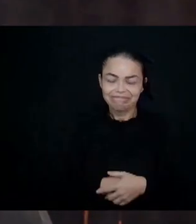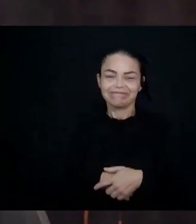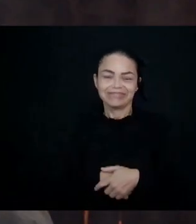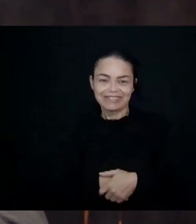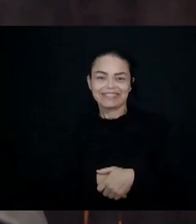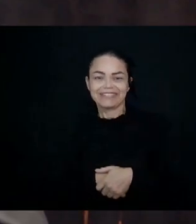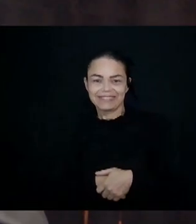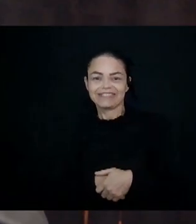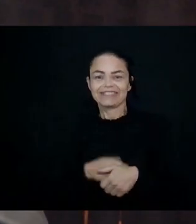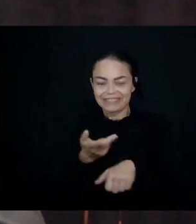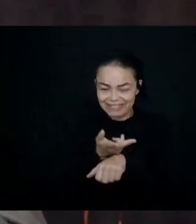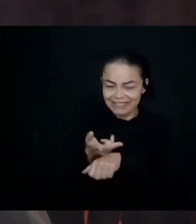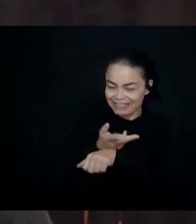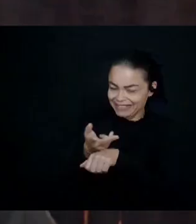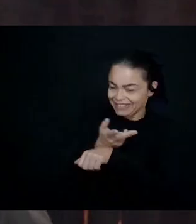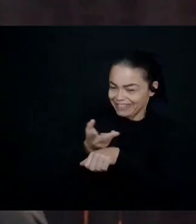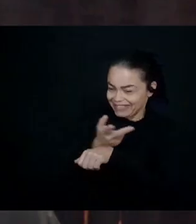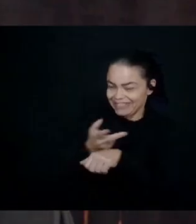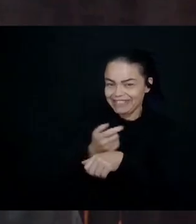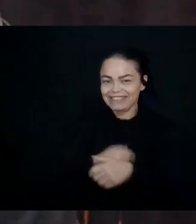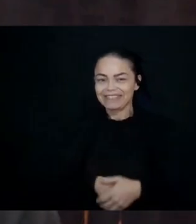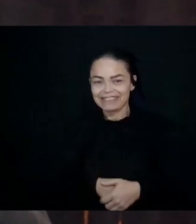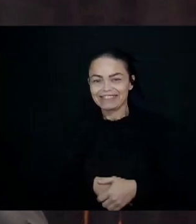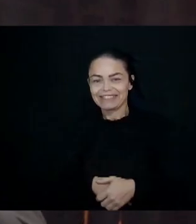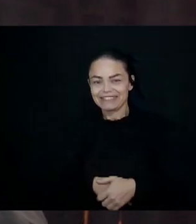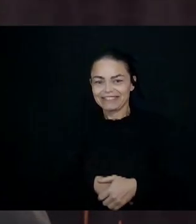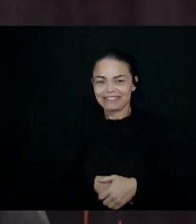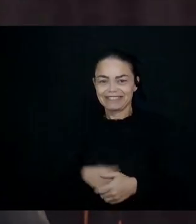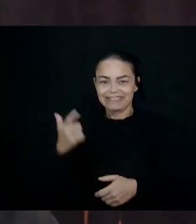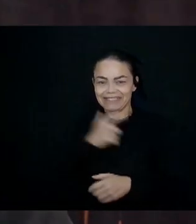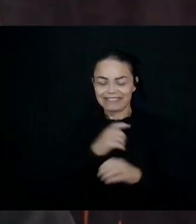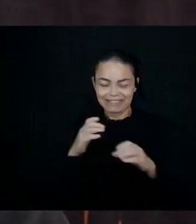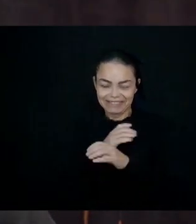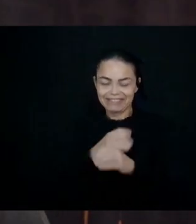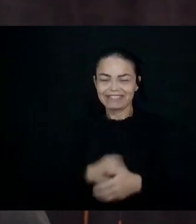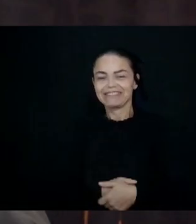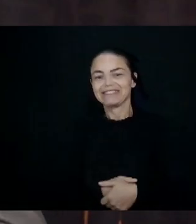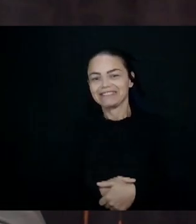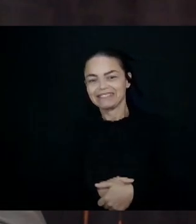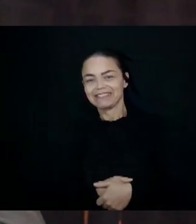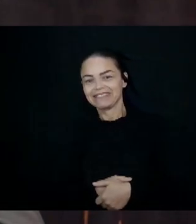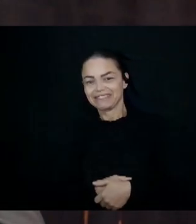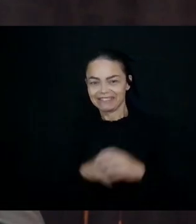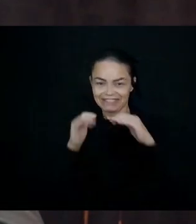ali procurando, né? Depois que a gente alcança o ápice, né, o cérebro tende a